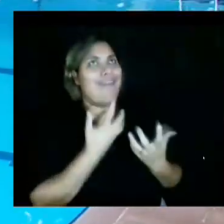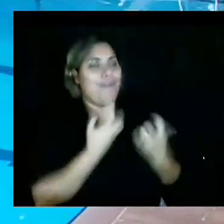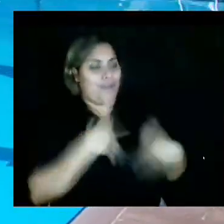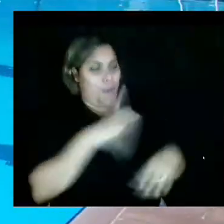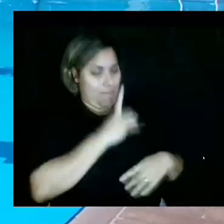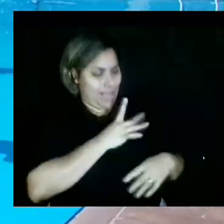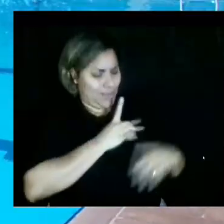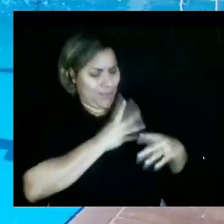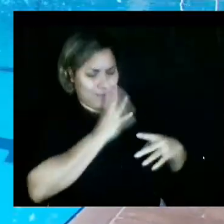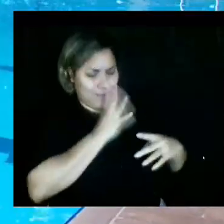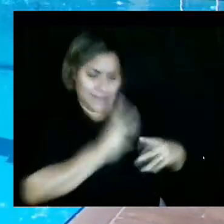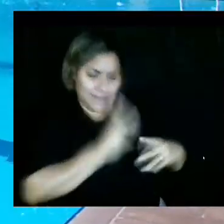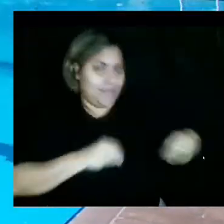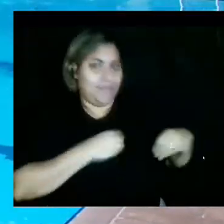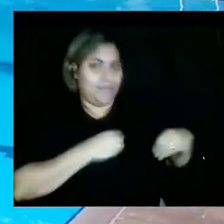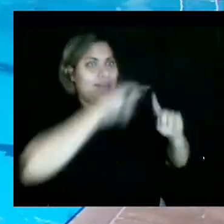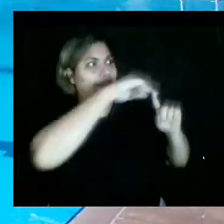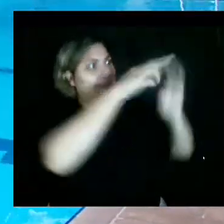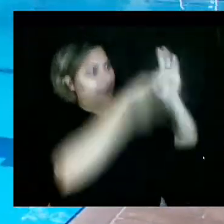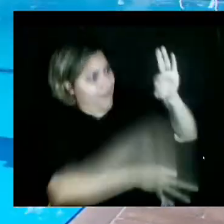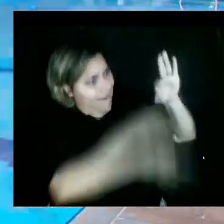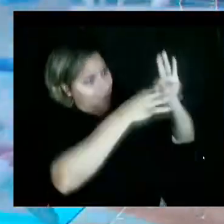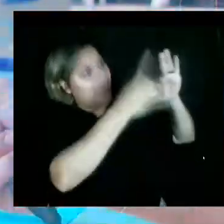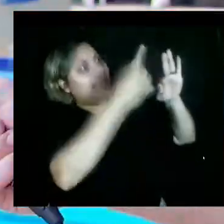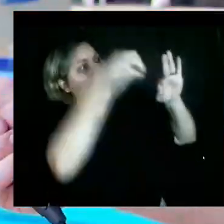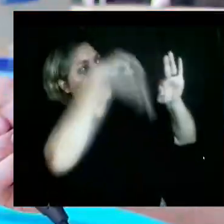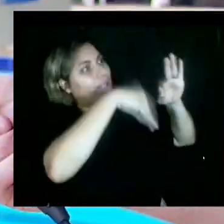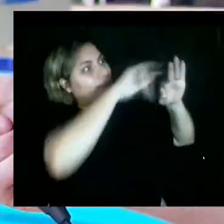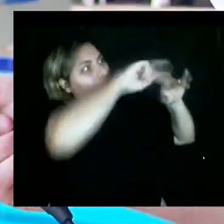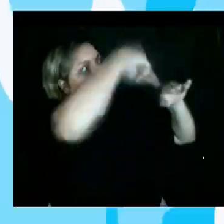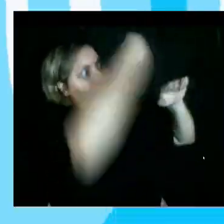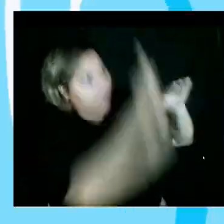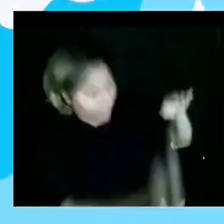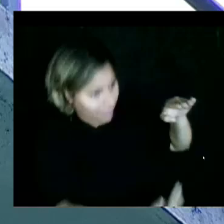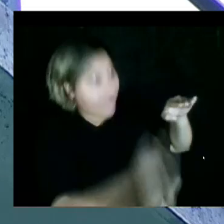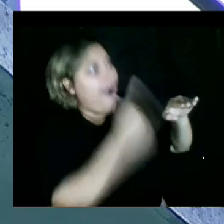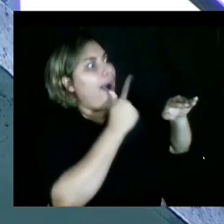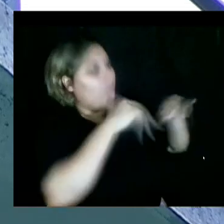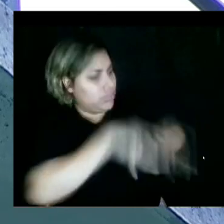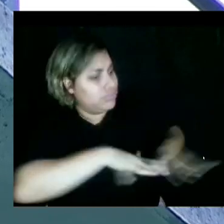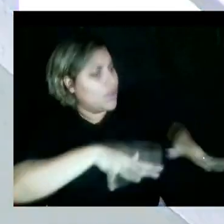a gente não sabe muito bem como que a gente vai chegar na água. Então, é esse desafio diário, né?